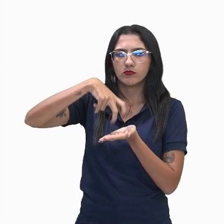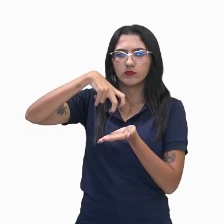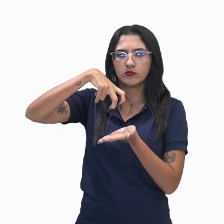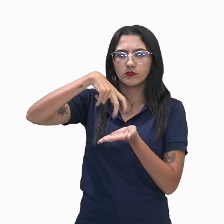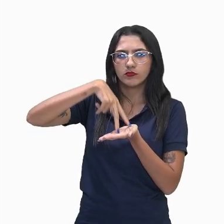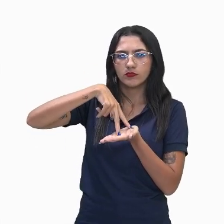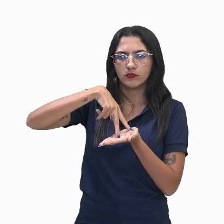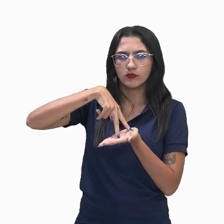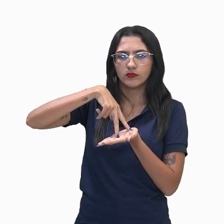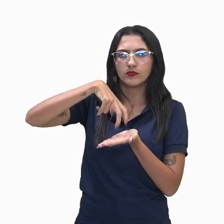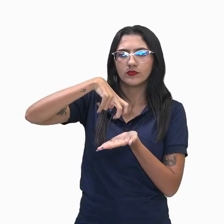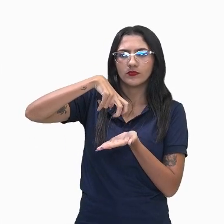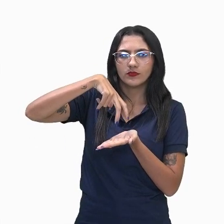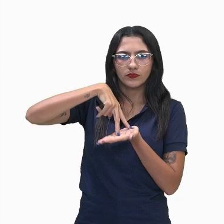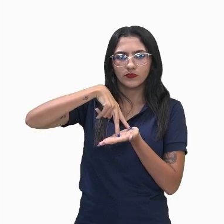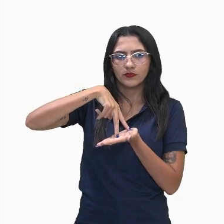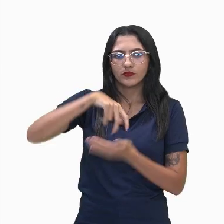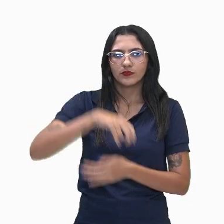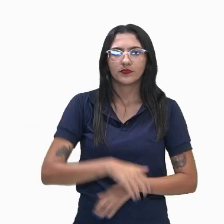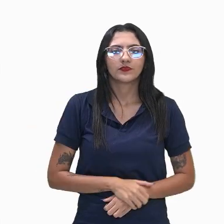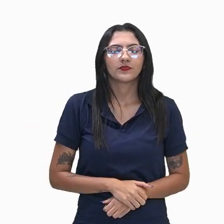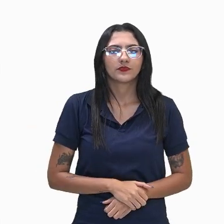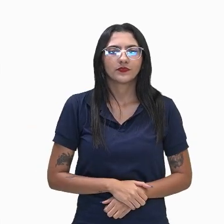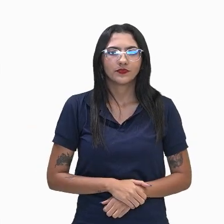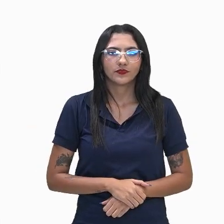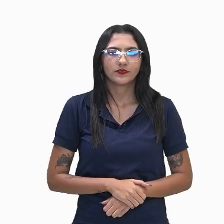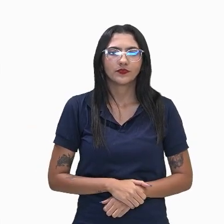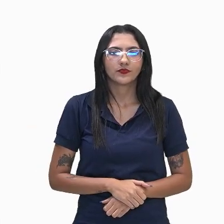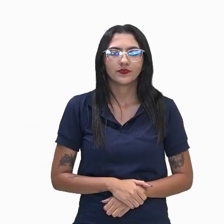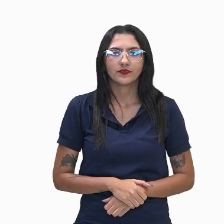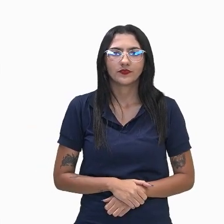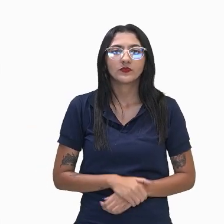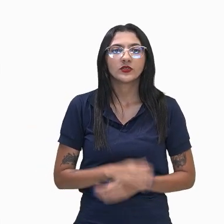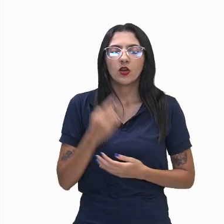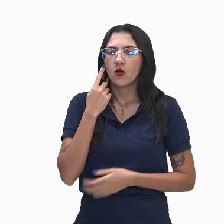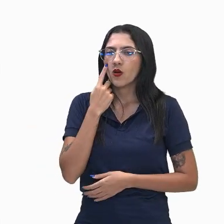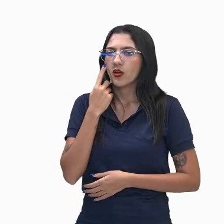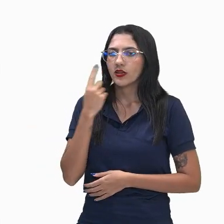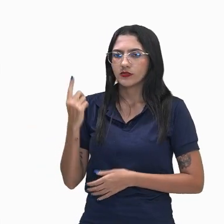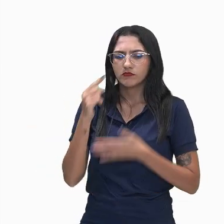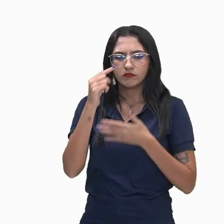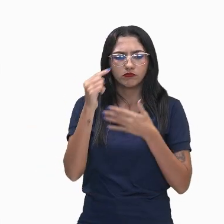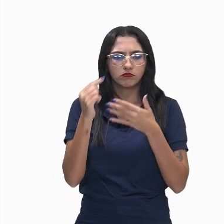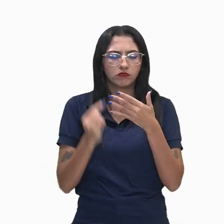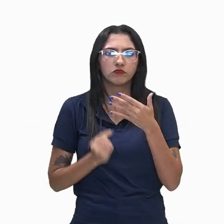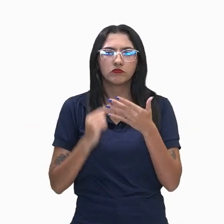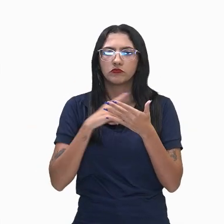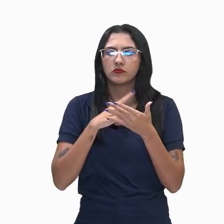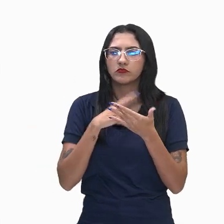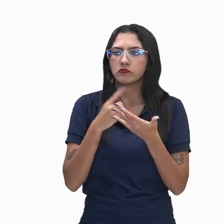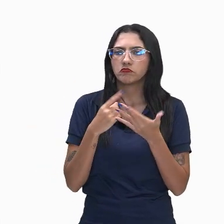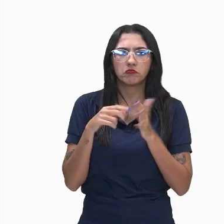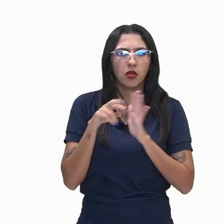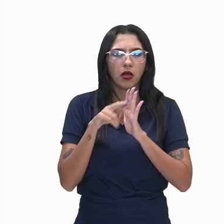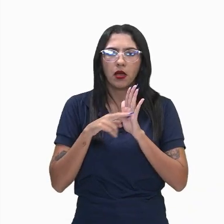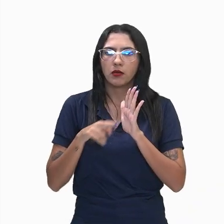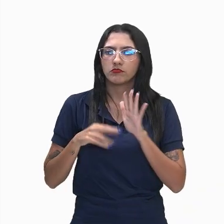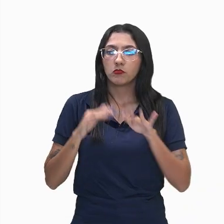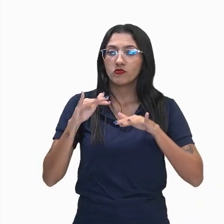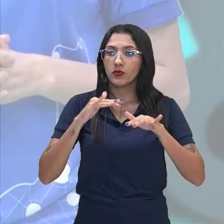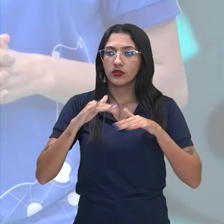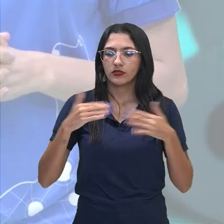chamamos de flex na dança. Então, isso tudo é um processo para movimentação